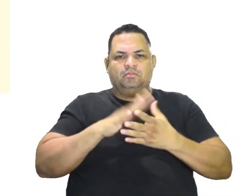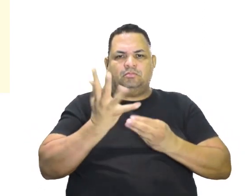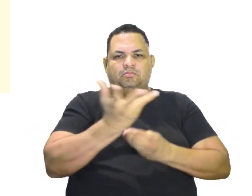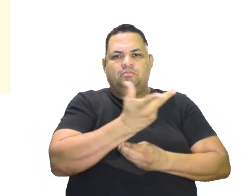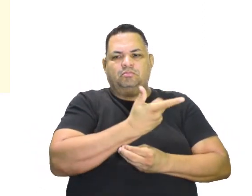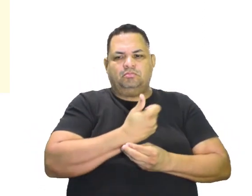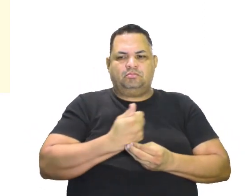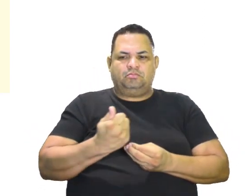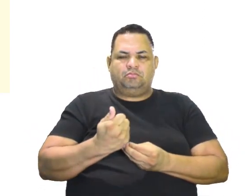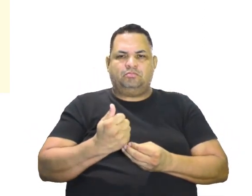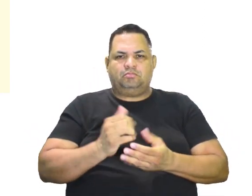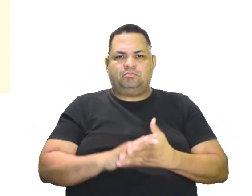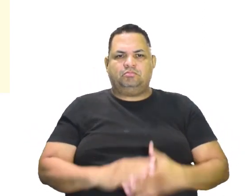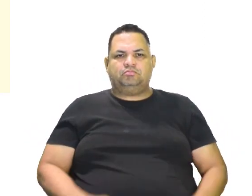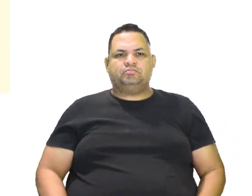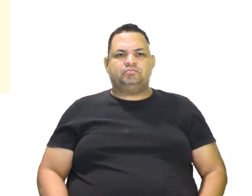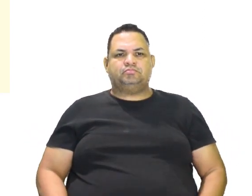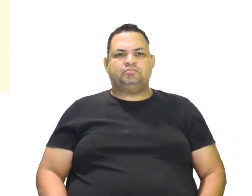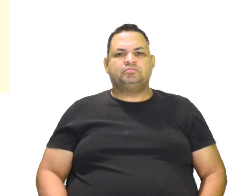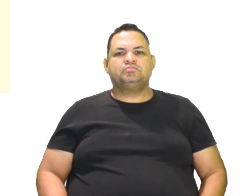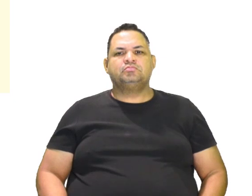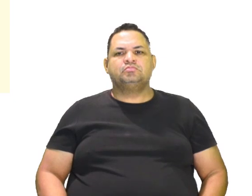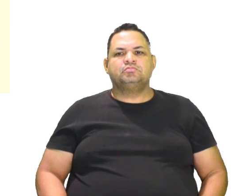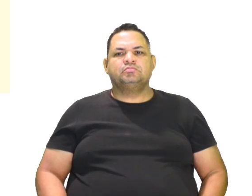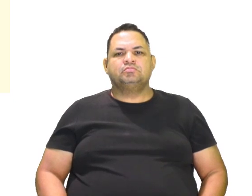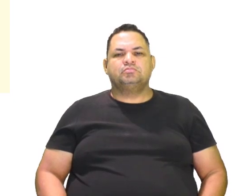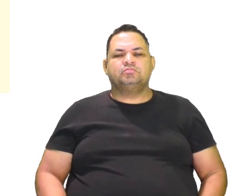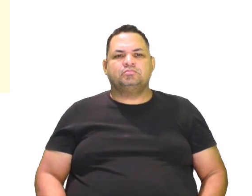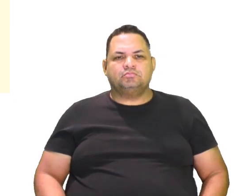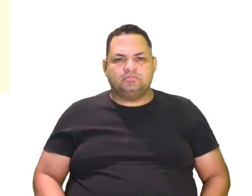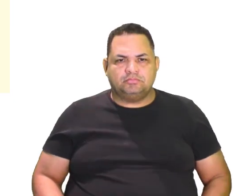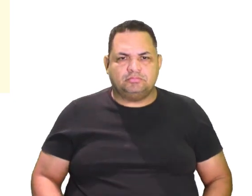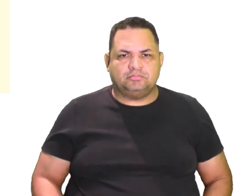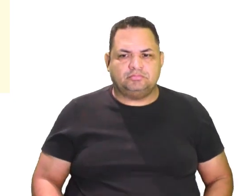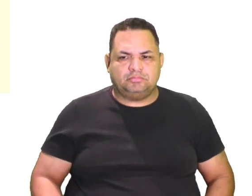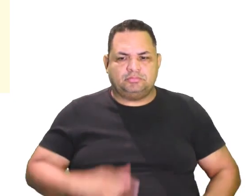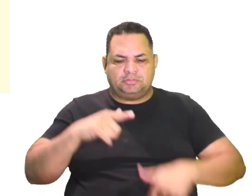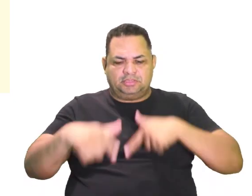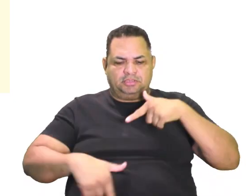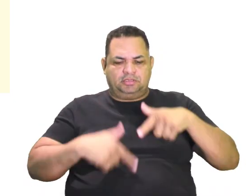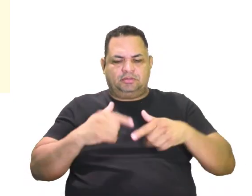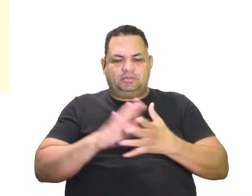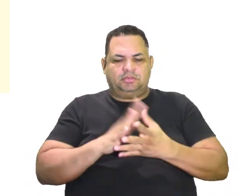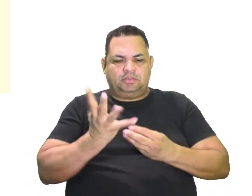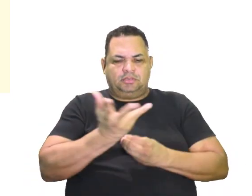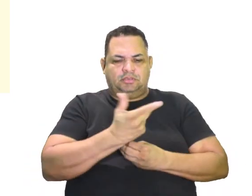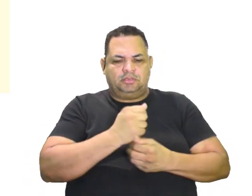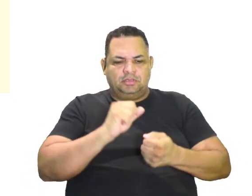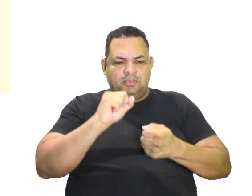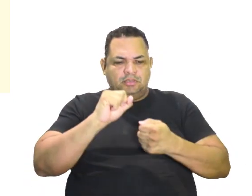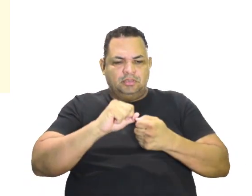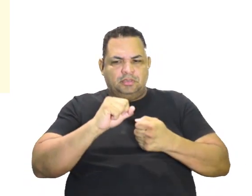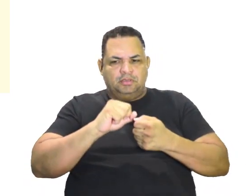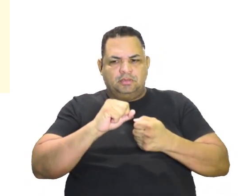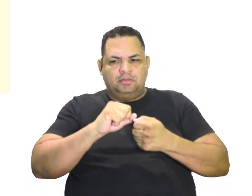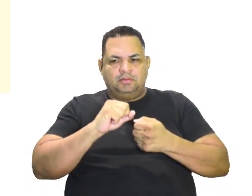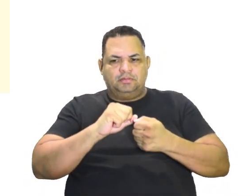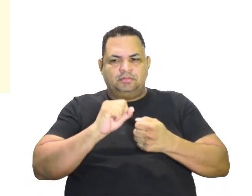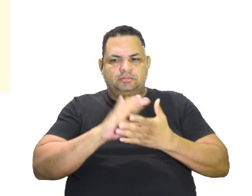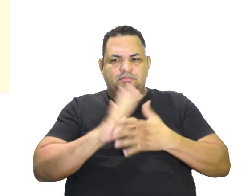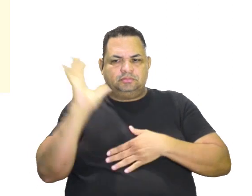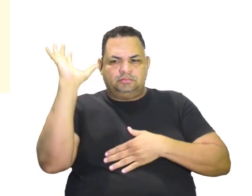Outra questão aqui forte, né? Então, o artesão, ele era aquela pessoa que fazia